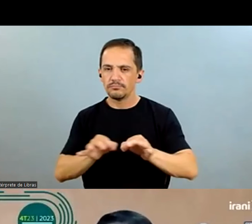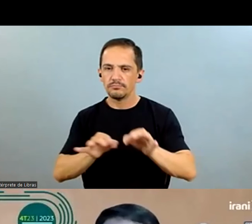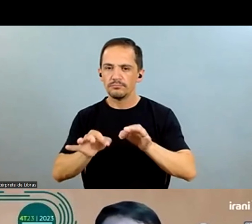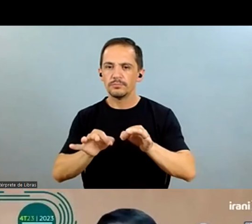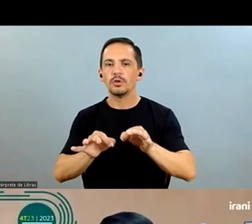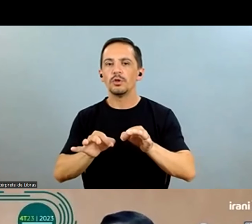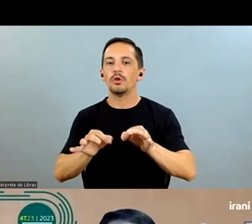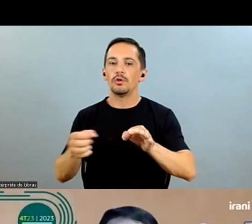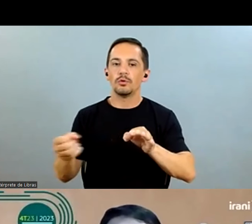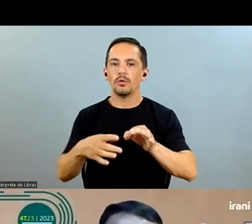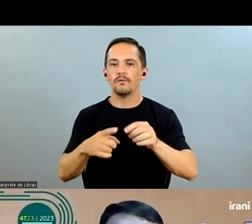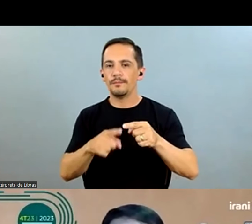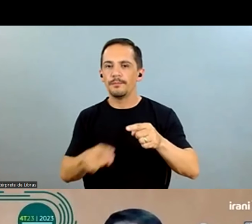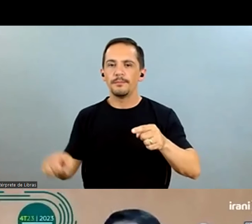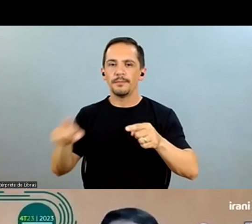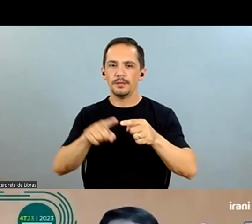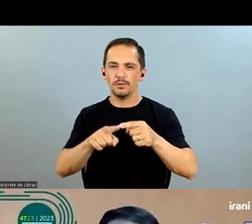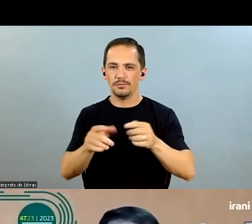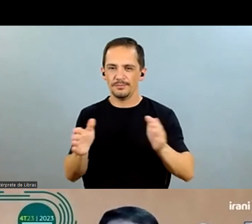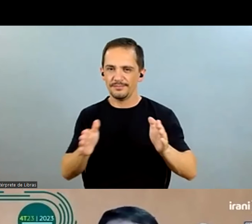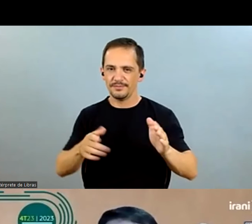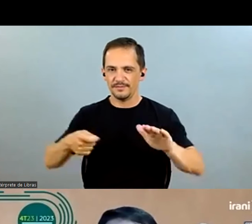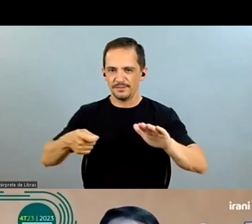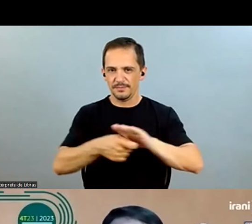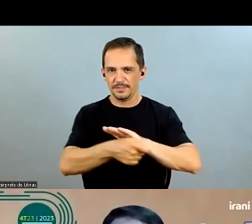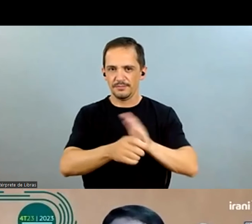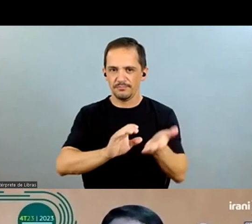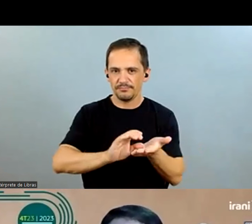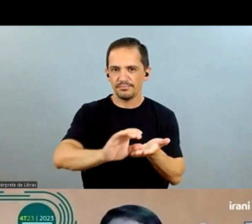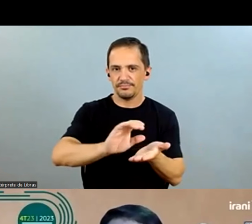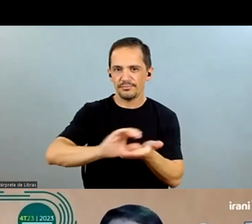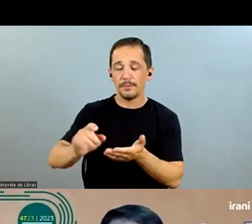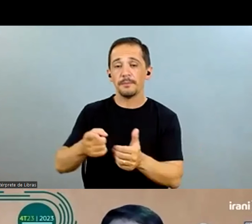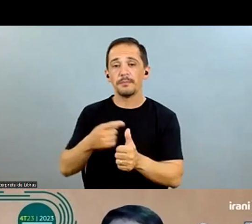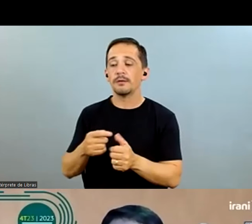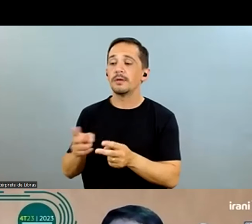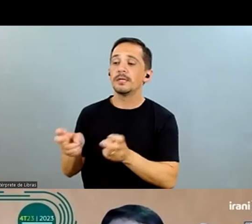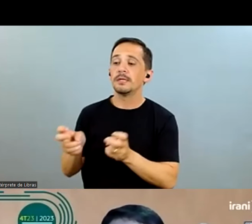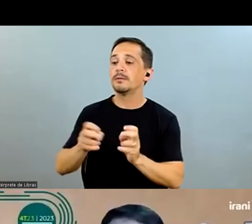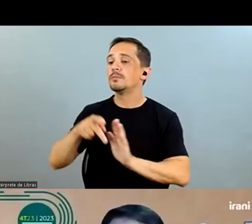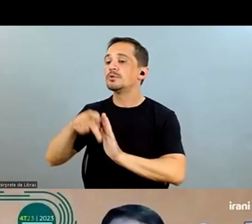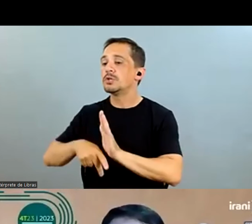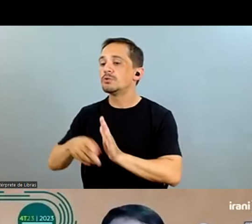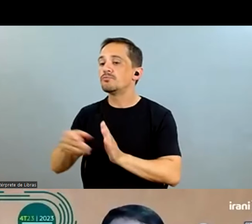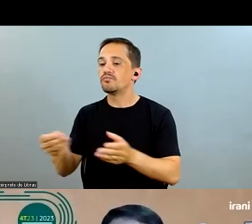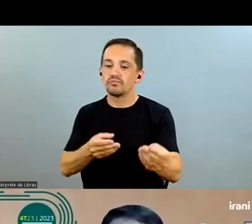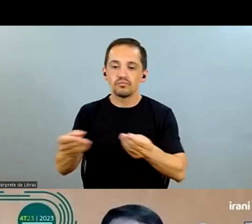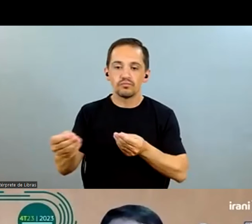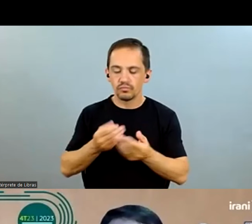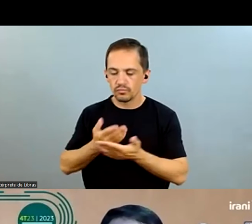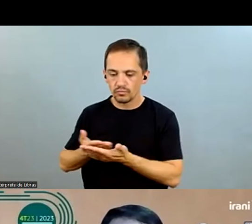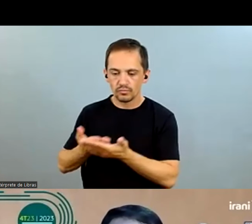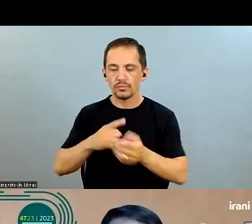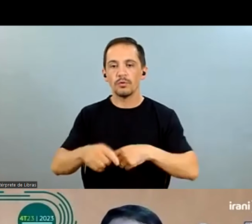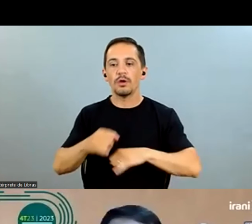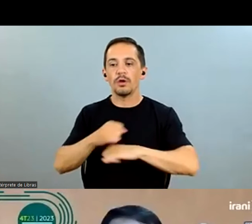nos próximos anos então nós estamos concebendo os projetos em de engenharia para poder divulgar ao final do ano aí